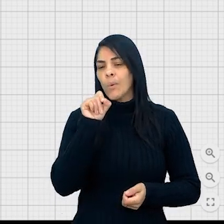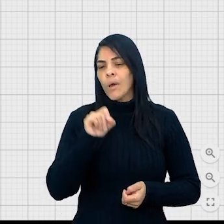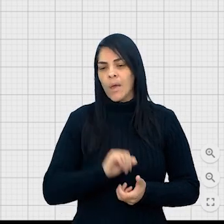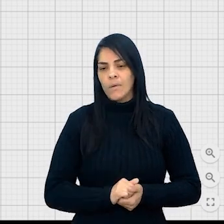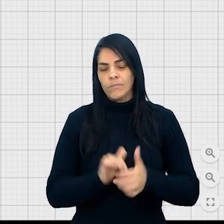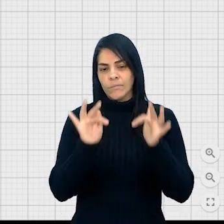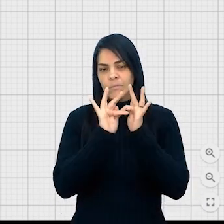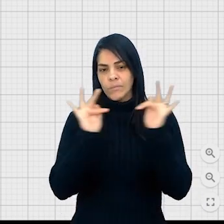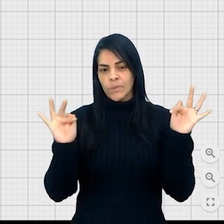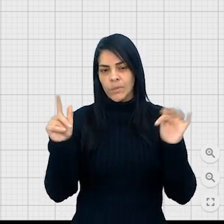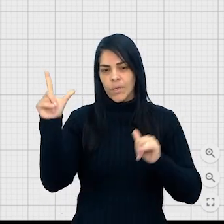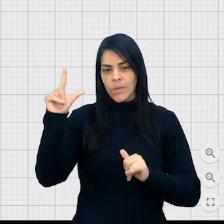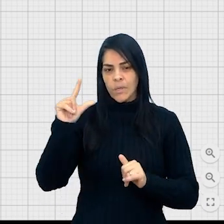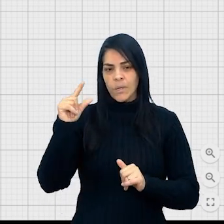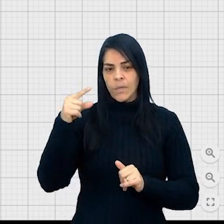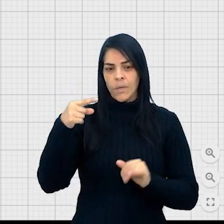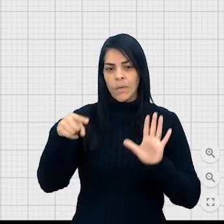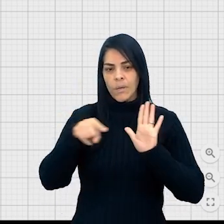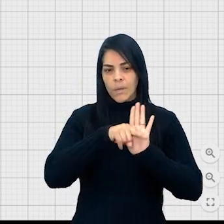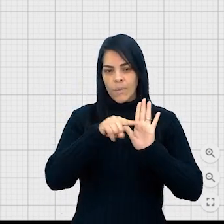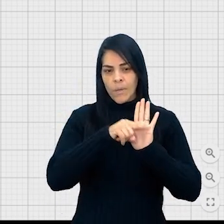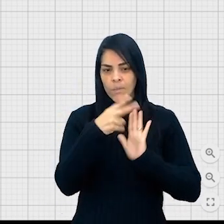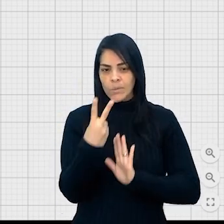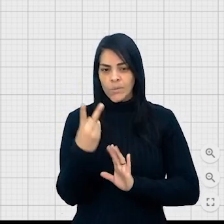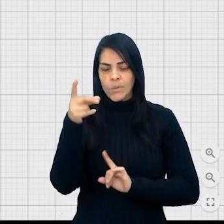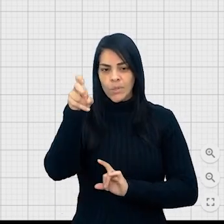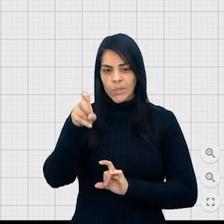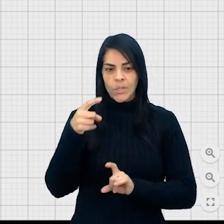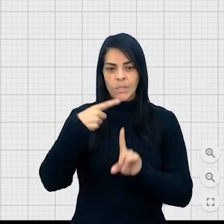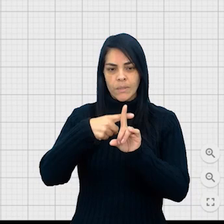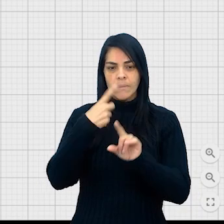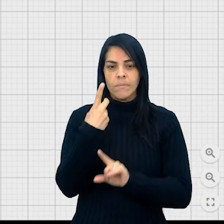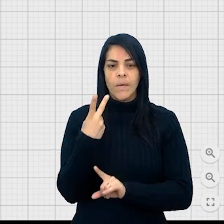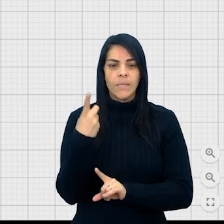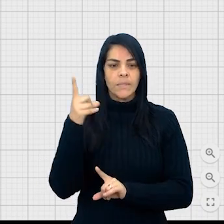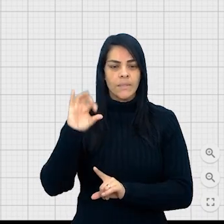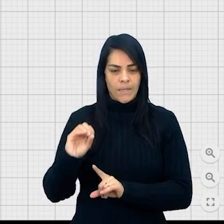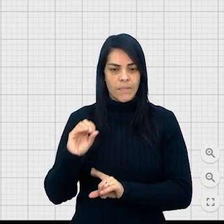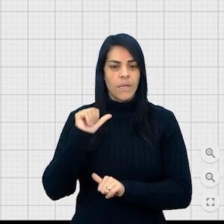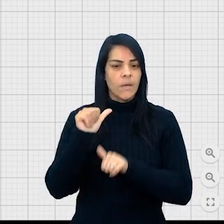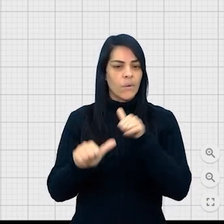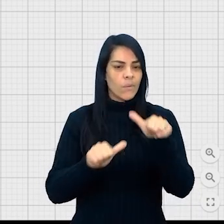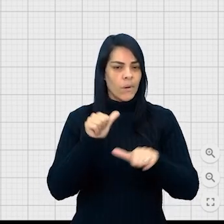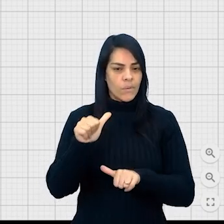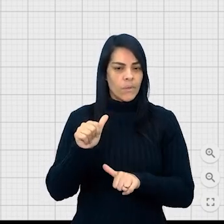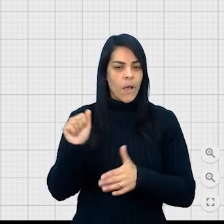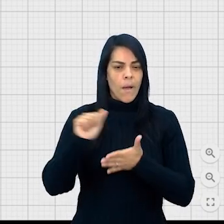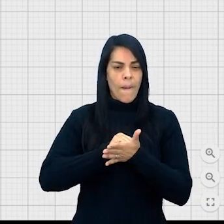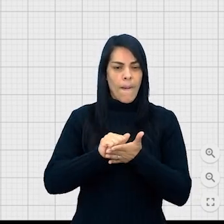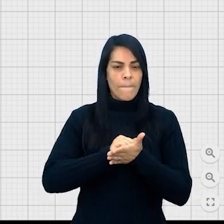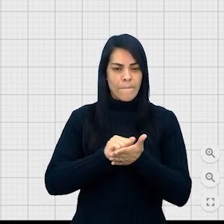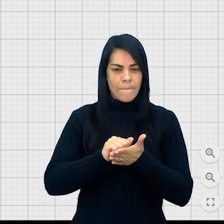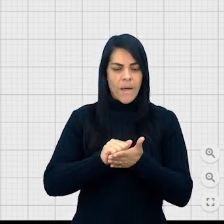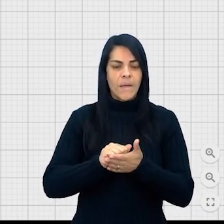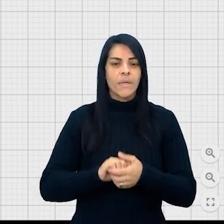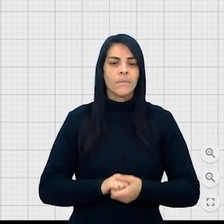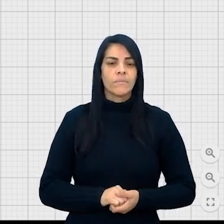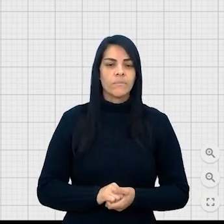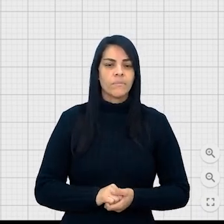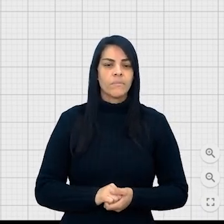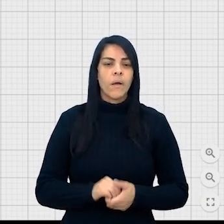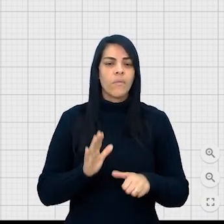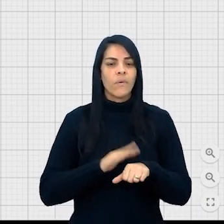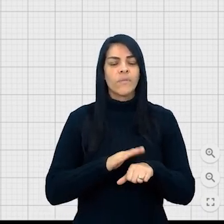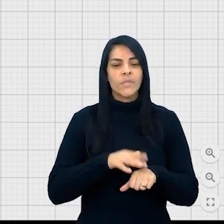a função menos 2x mais 10. Então, eu vou alterar aqui, né? Eu vou apagar e